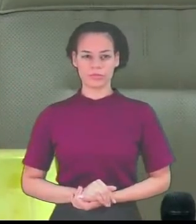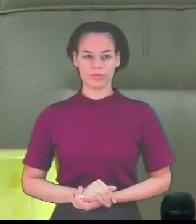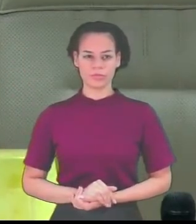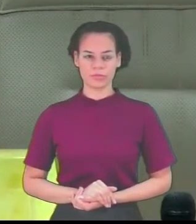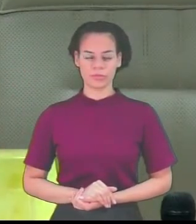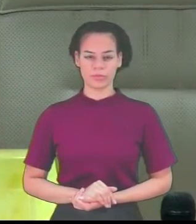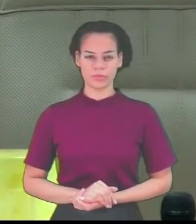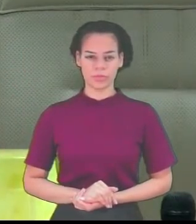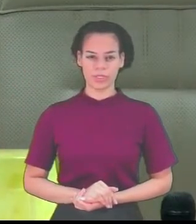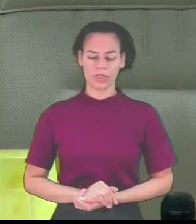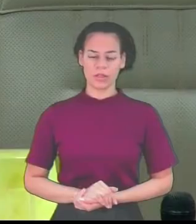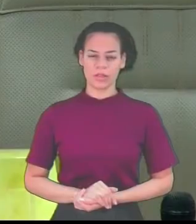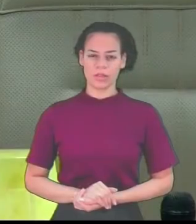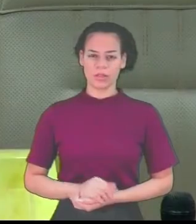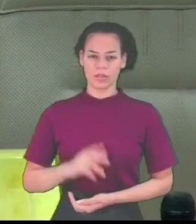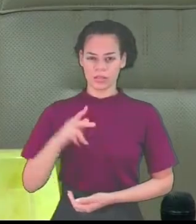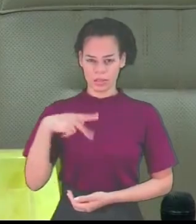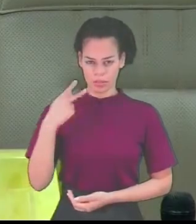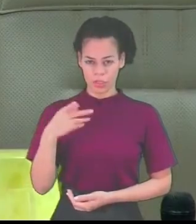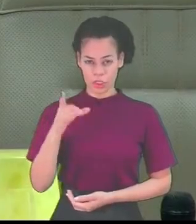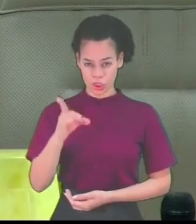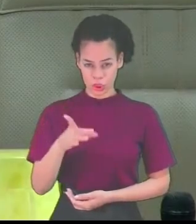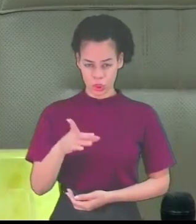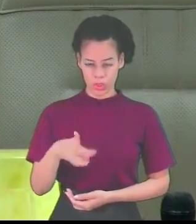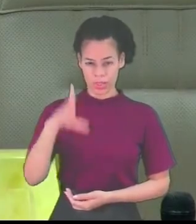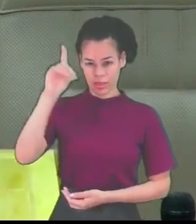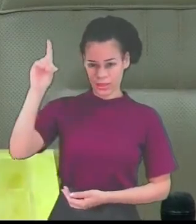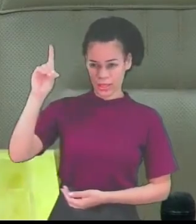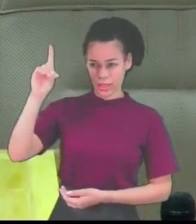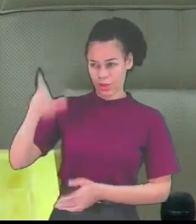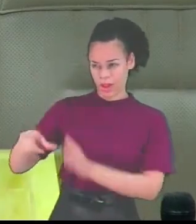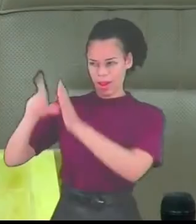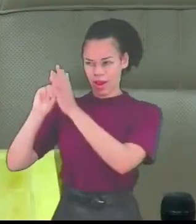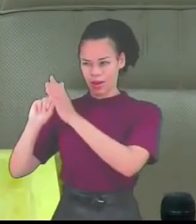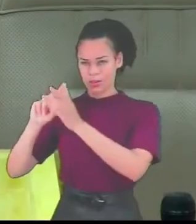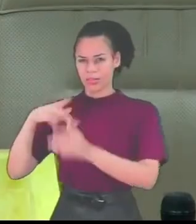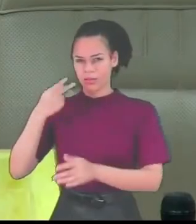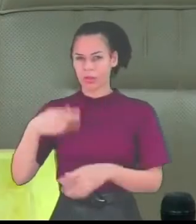e ele não tá dizendo só que Deus falou mas que Deus está falando